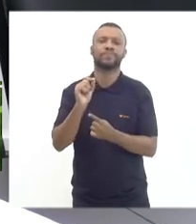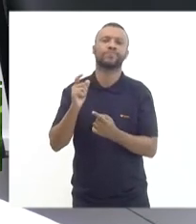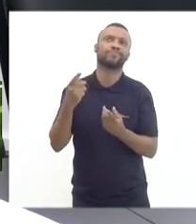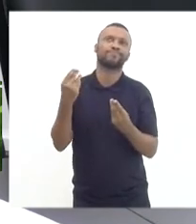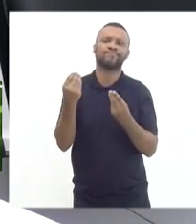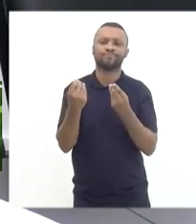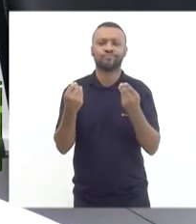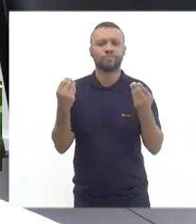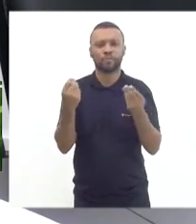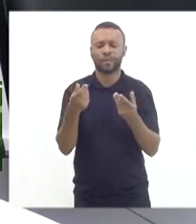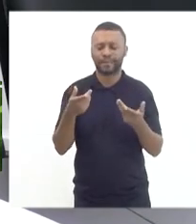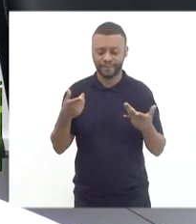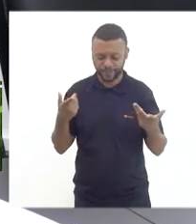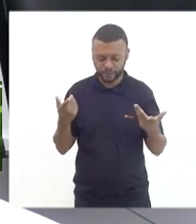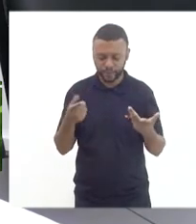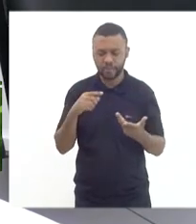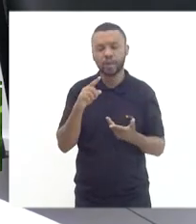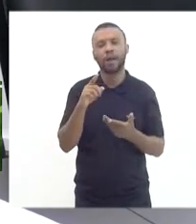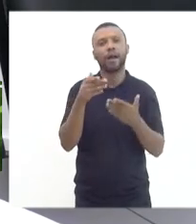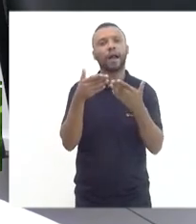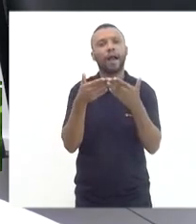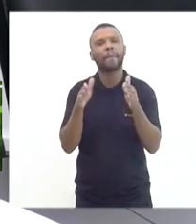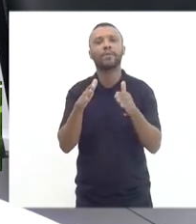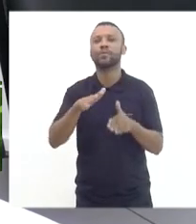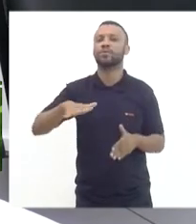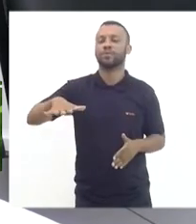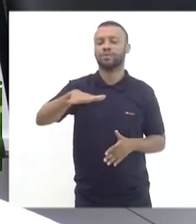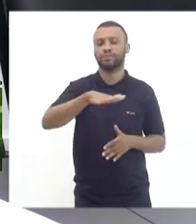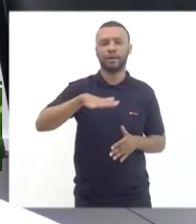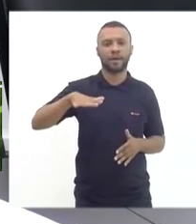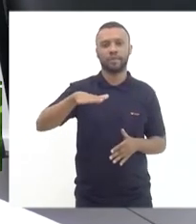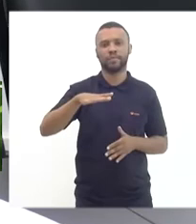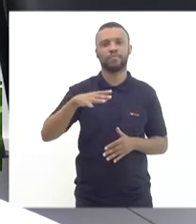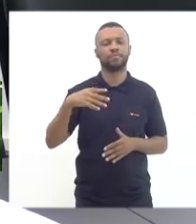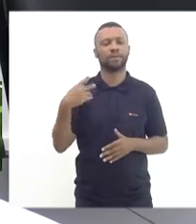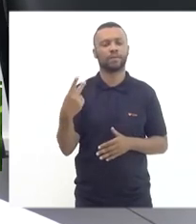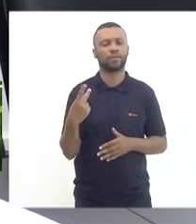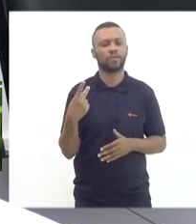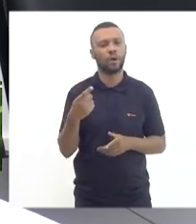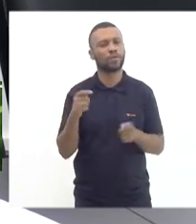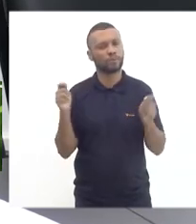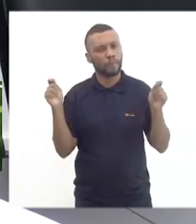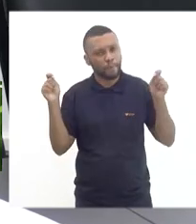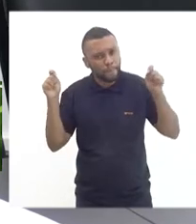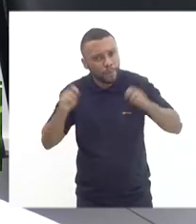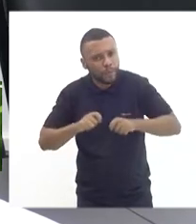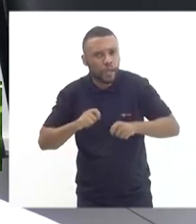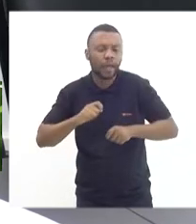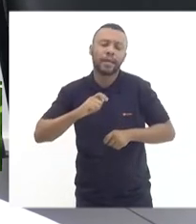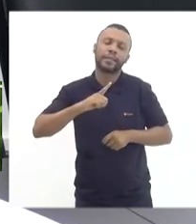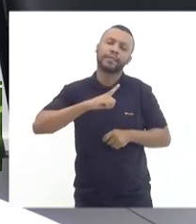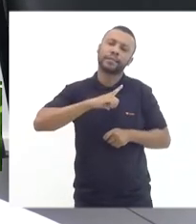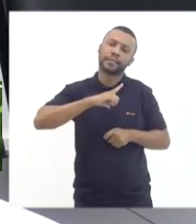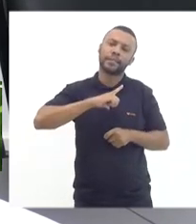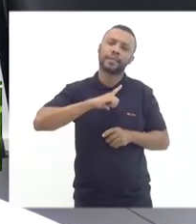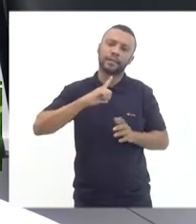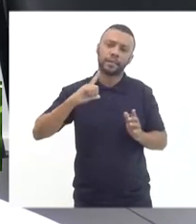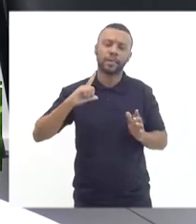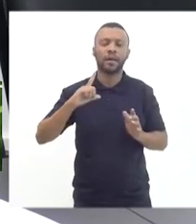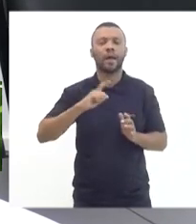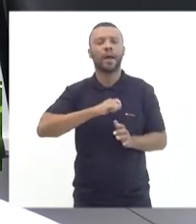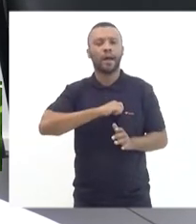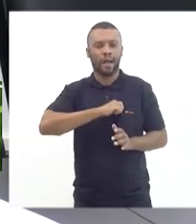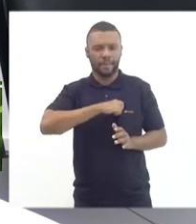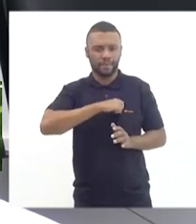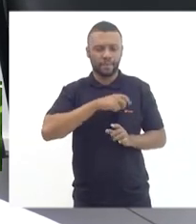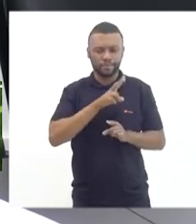abrisse um espaço para que a gente pudesse ter a